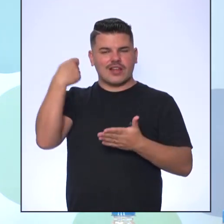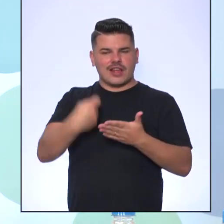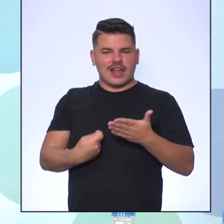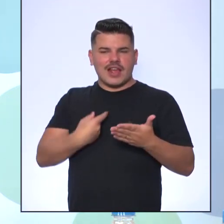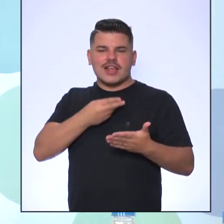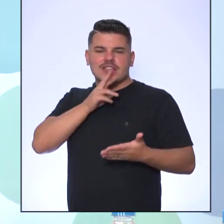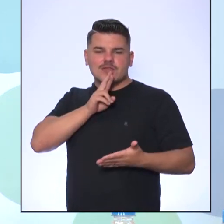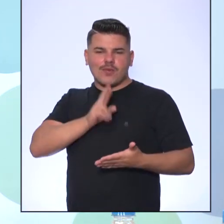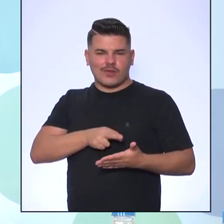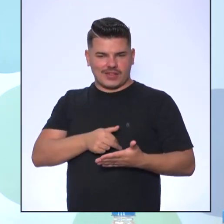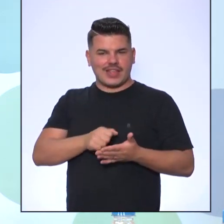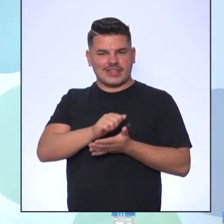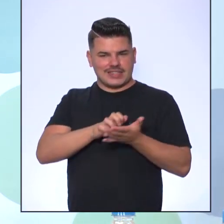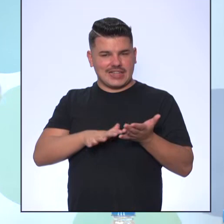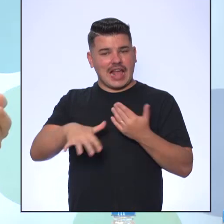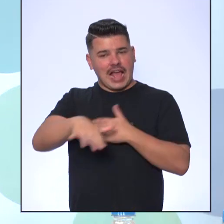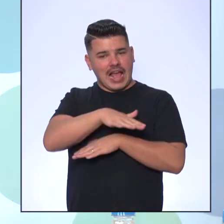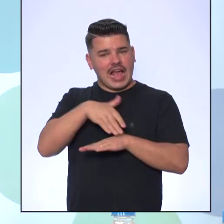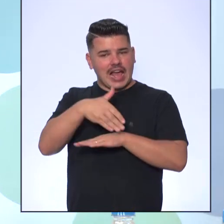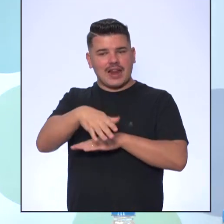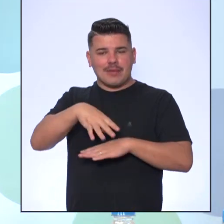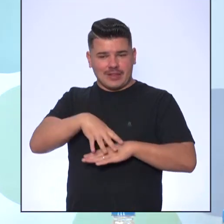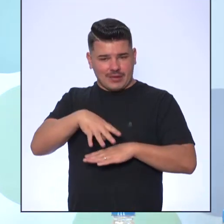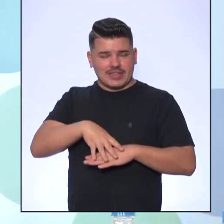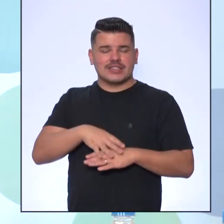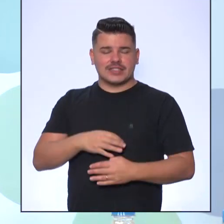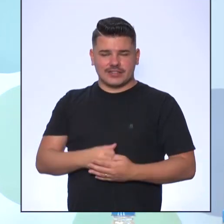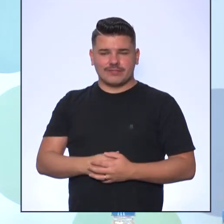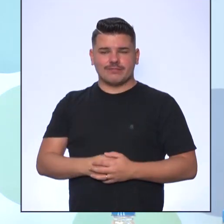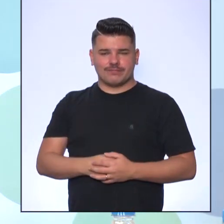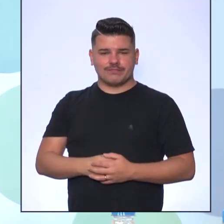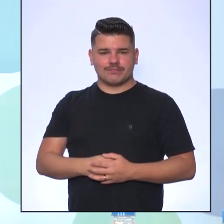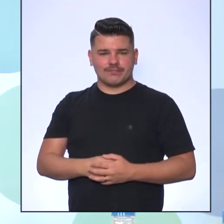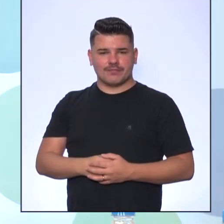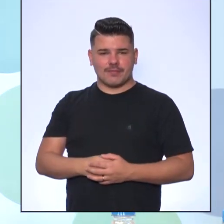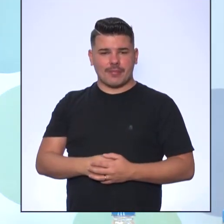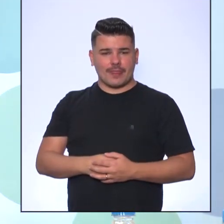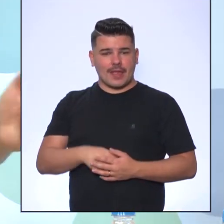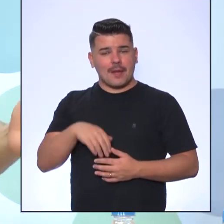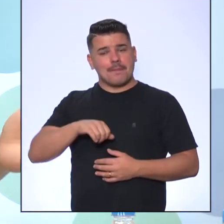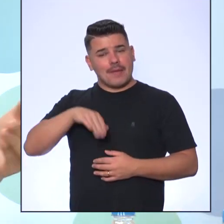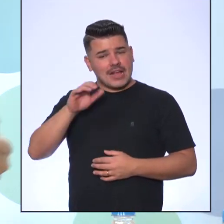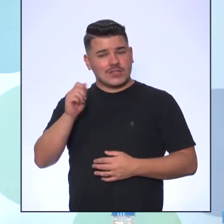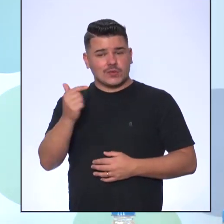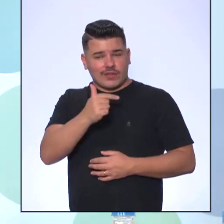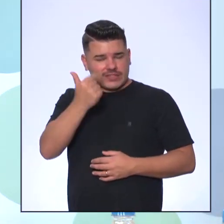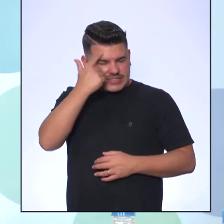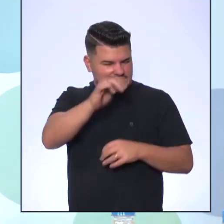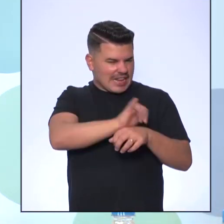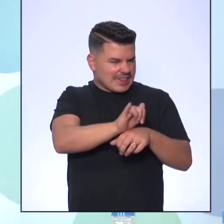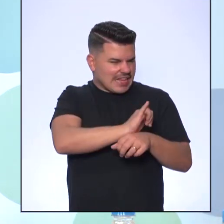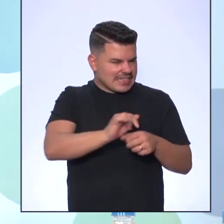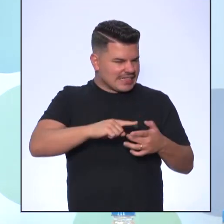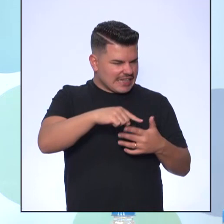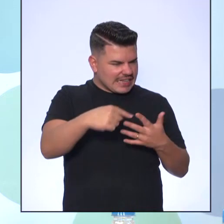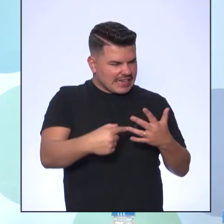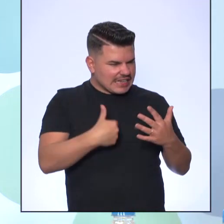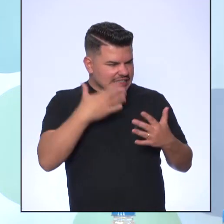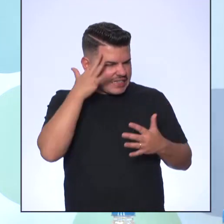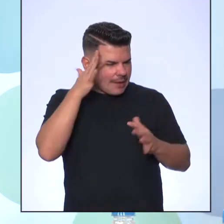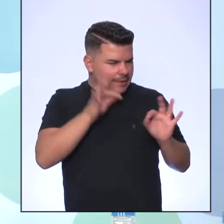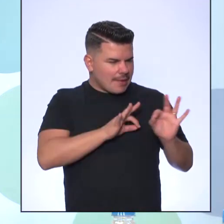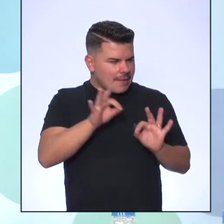da resolução de um exercício de matemática. Até, às vezes, mais do que você conhecer todas as técnicas, né, que a gente